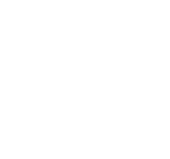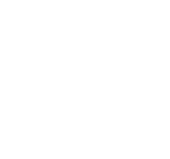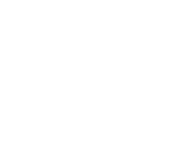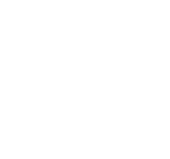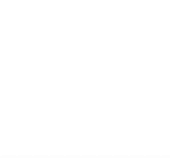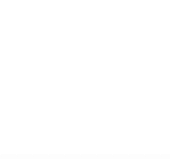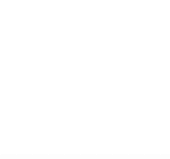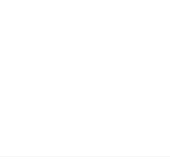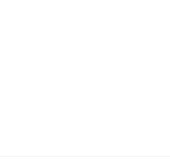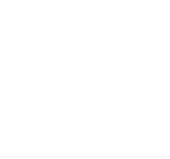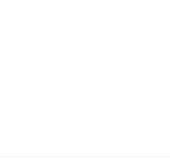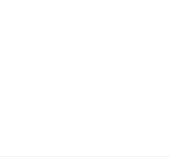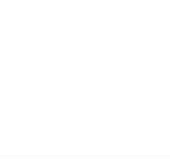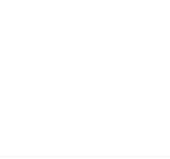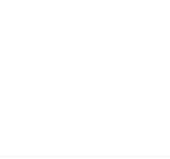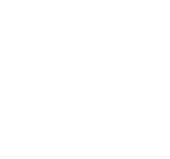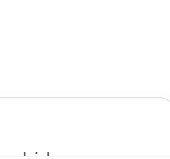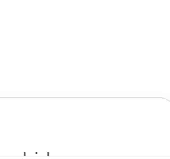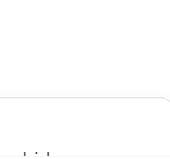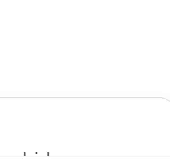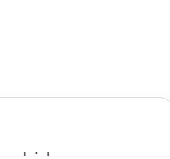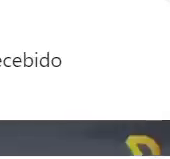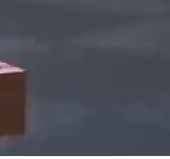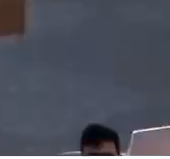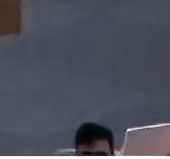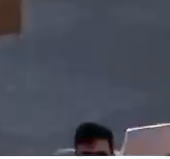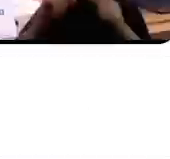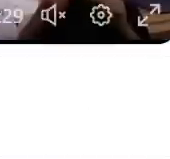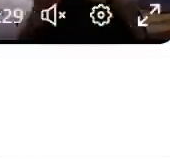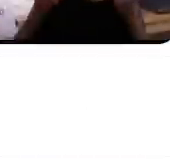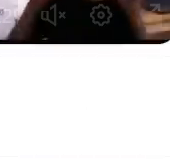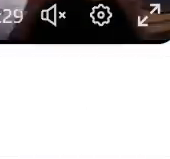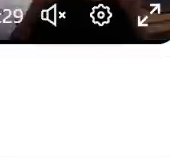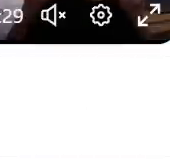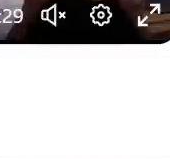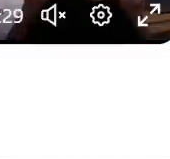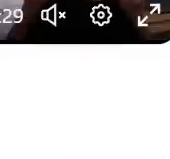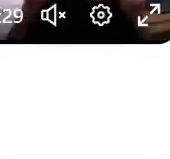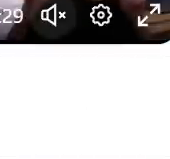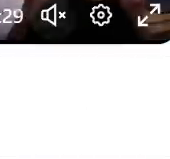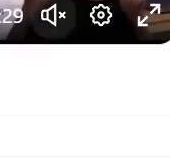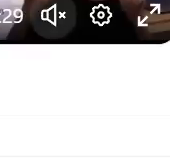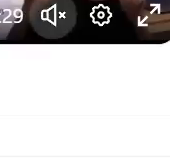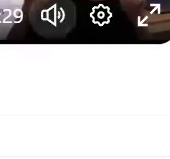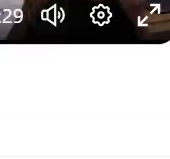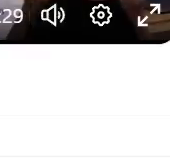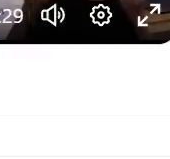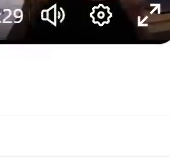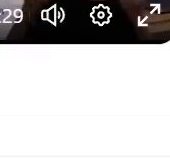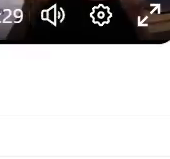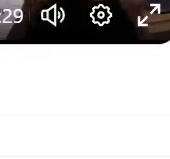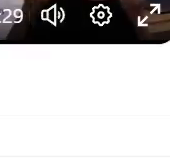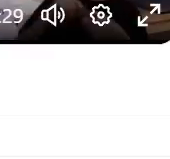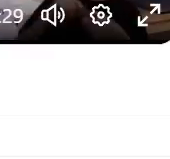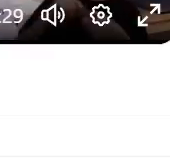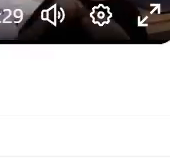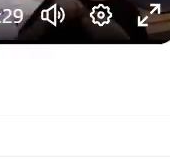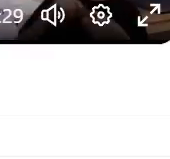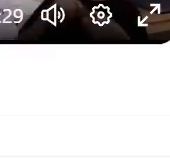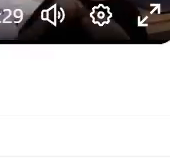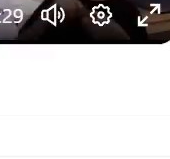pessoal vou recarregar aqui que deu uma falha na internet mas vamos lá Vou colocar aqui para vocês